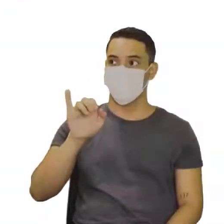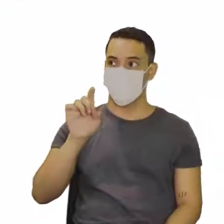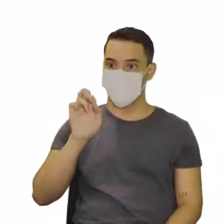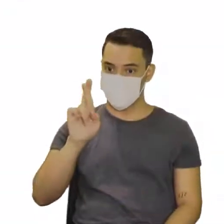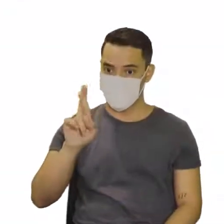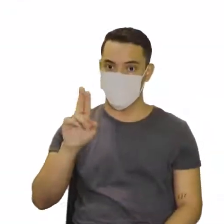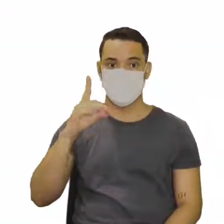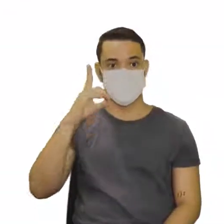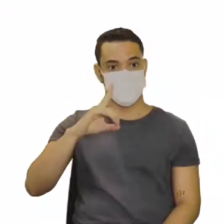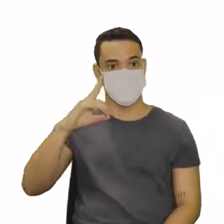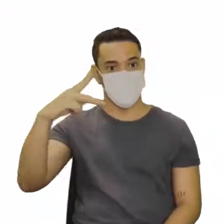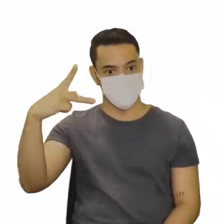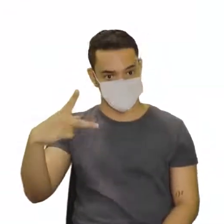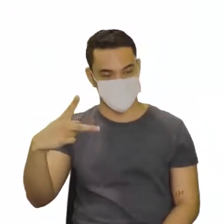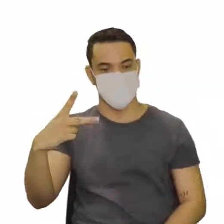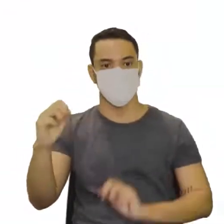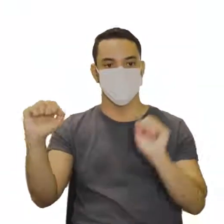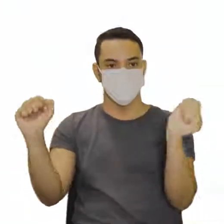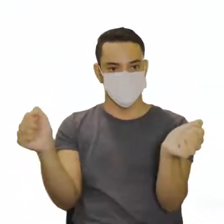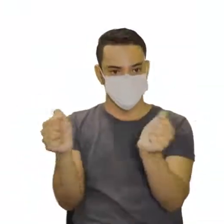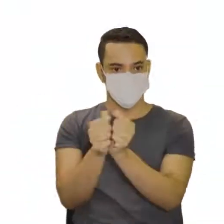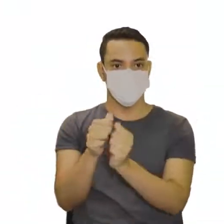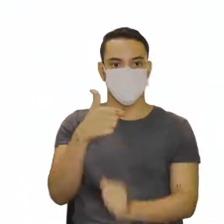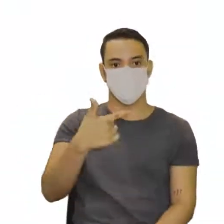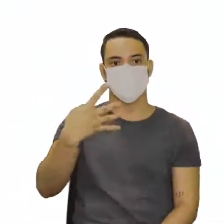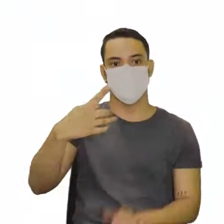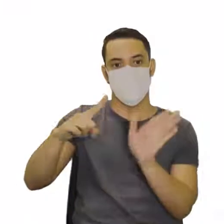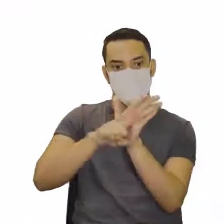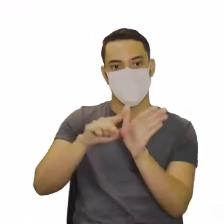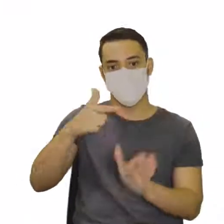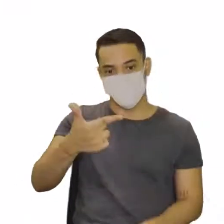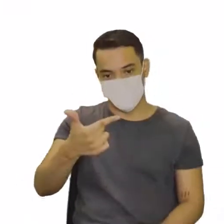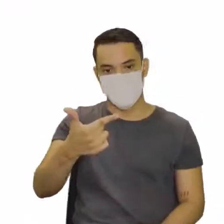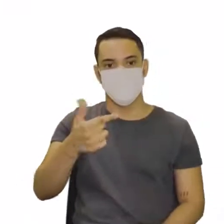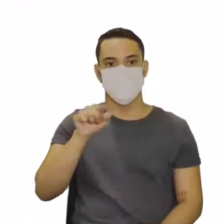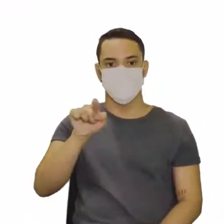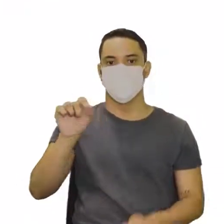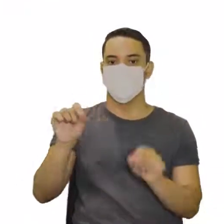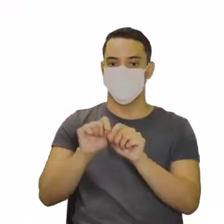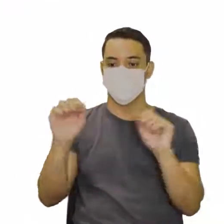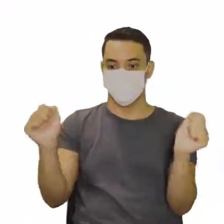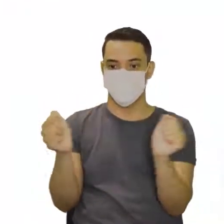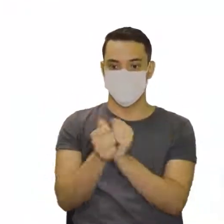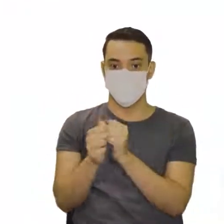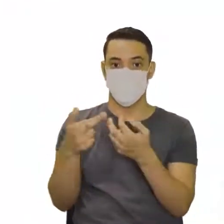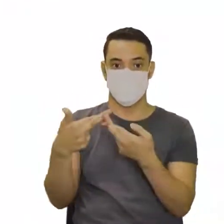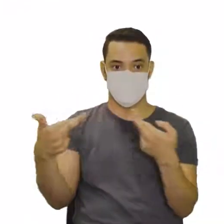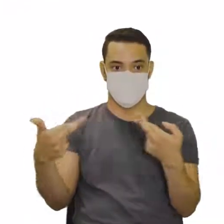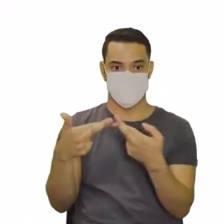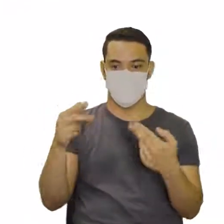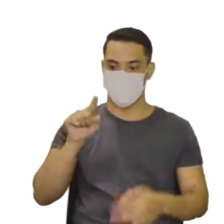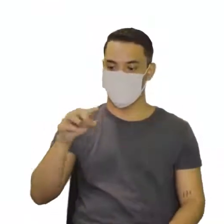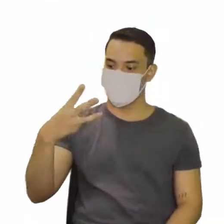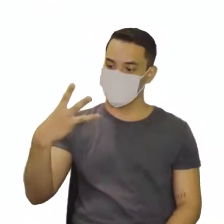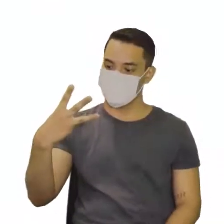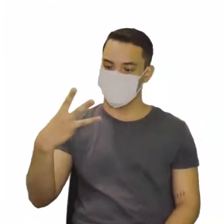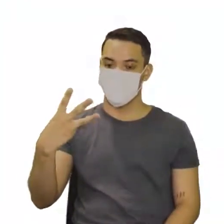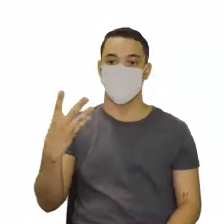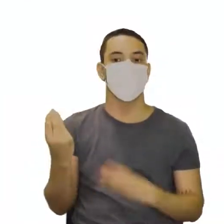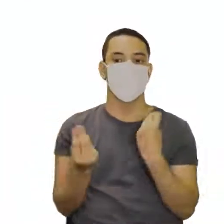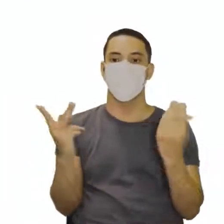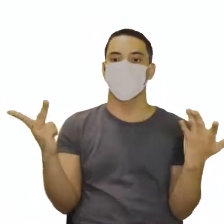a DDP nos terminais é igual a força eletromotriz, resistência interna e a corrente que atravessa esse